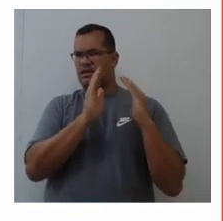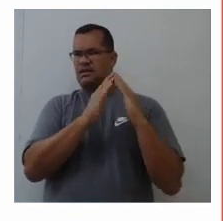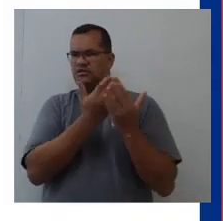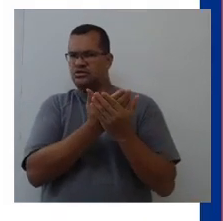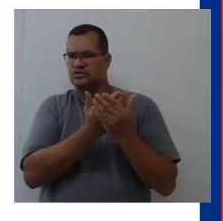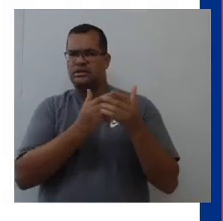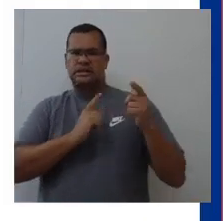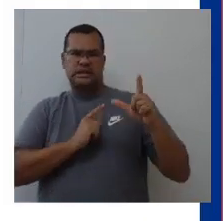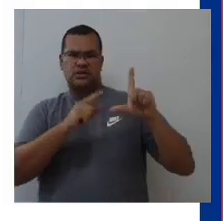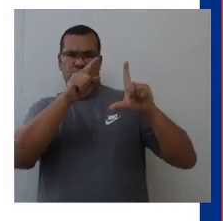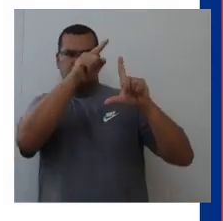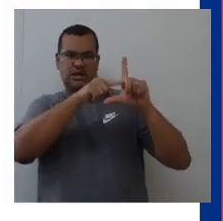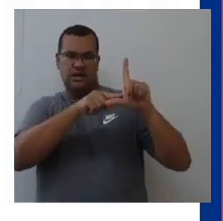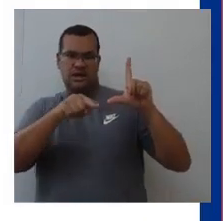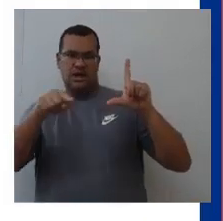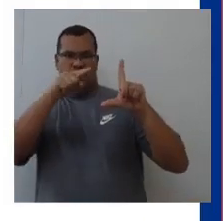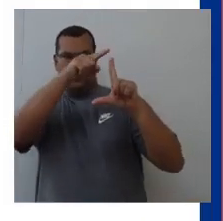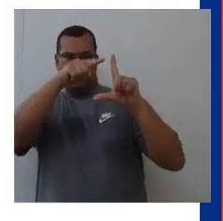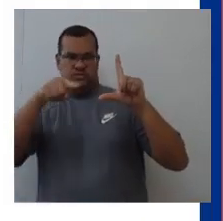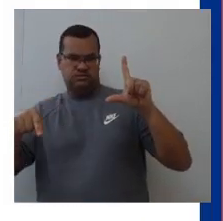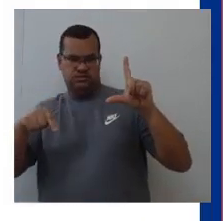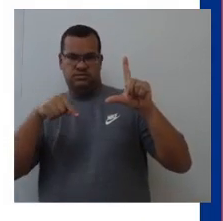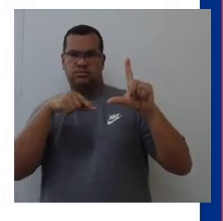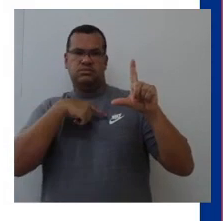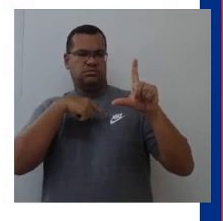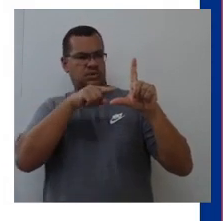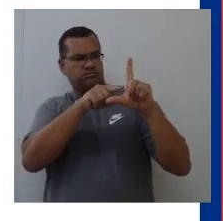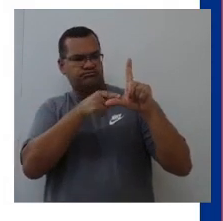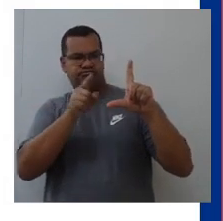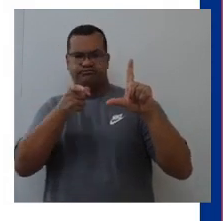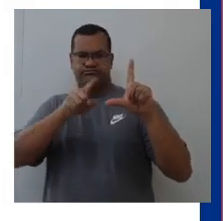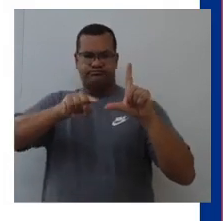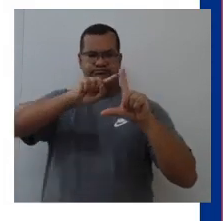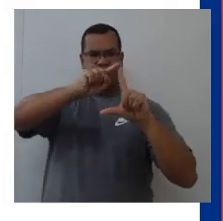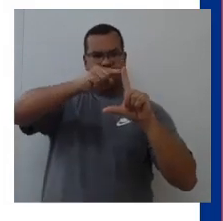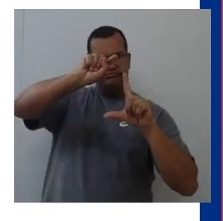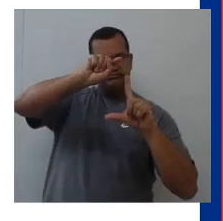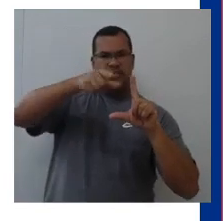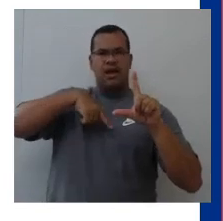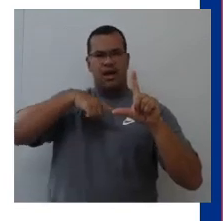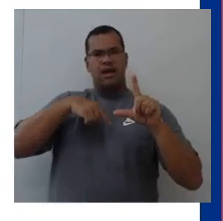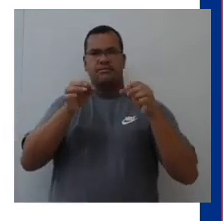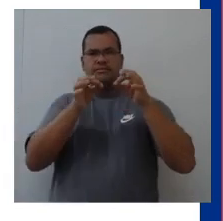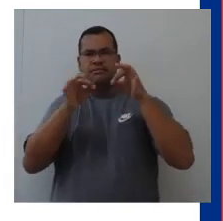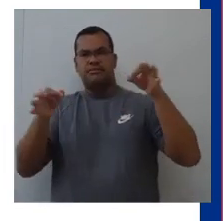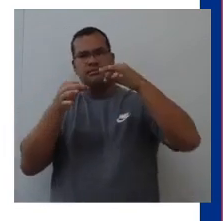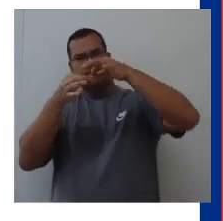triângulo retângulo e a partir de ângulos desse triângulo retângulo você associa a medidas